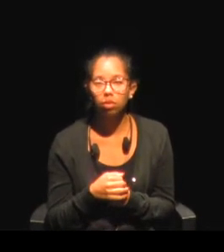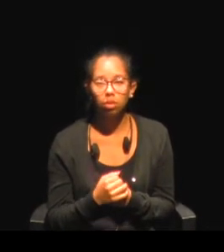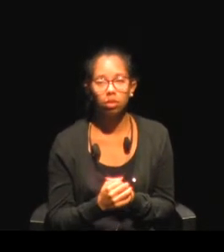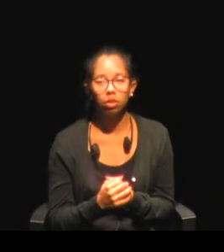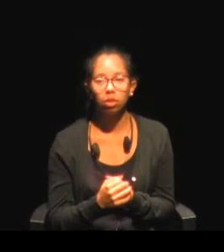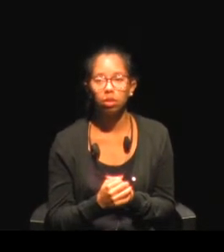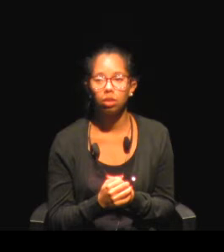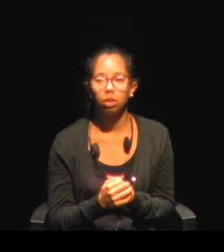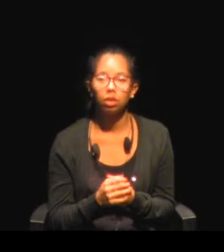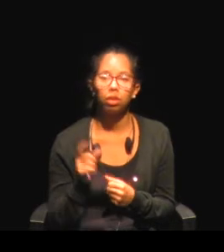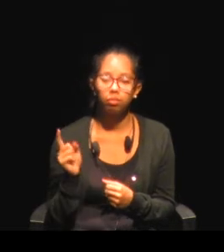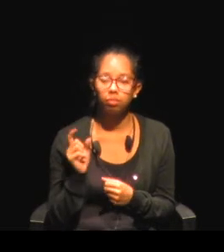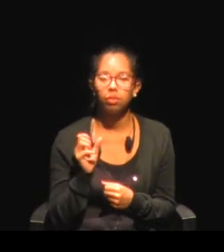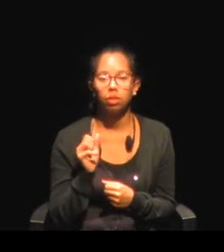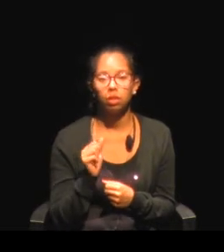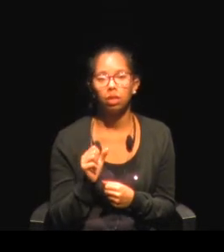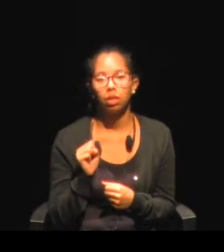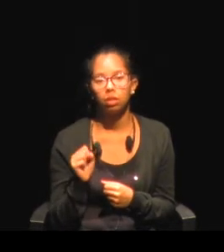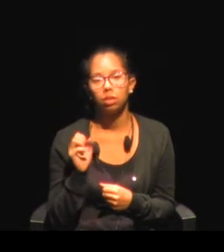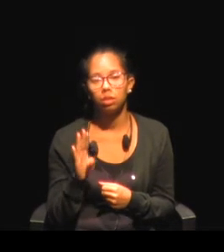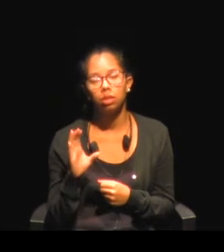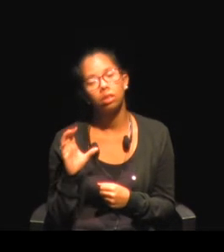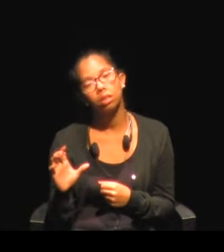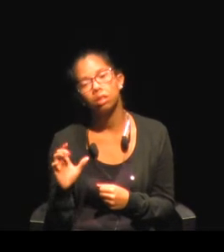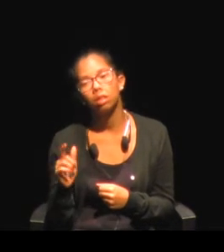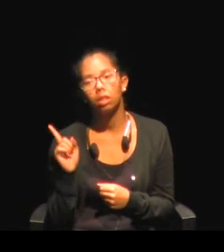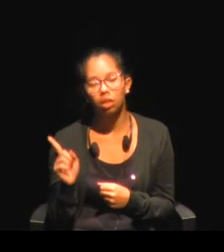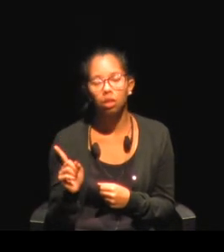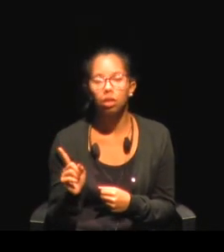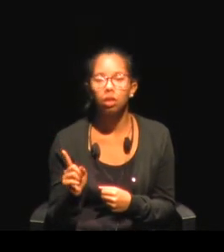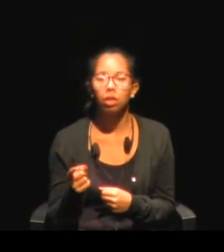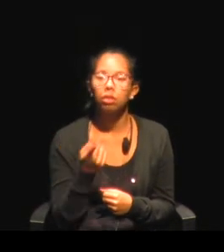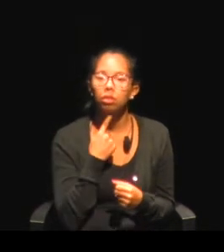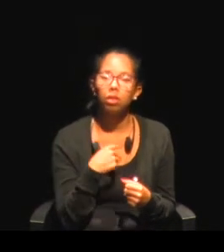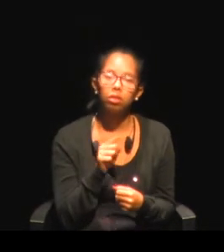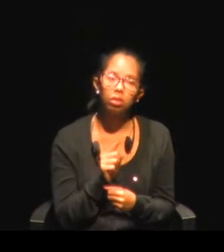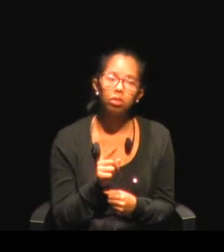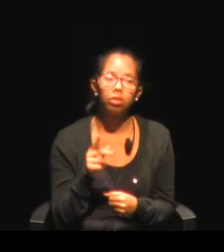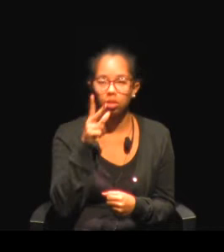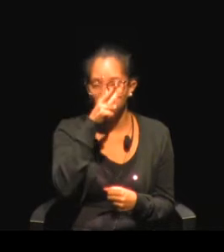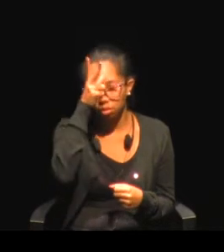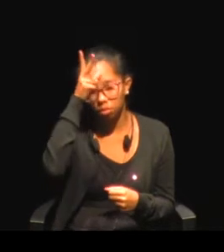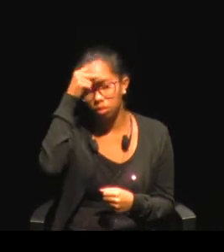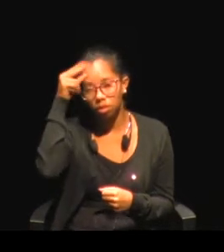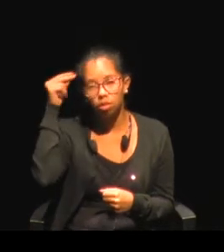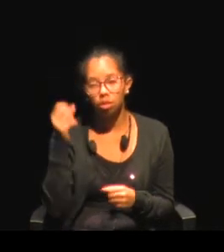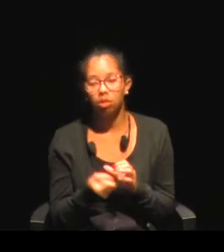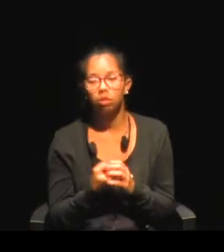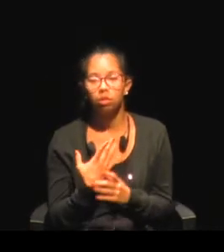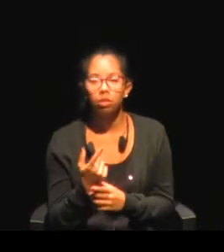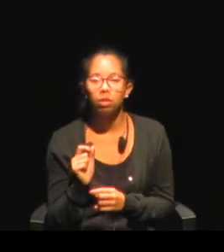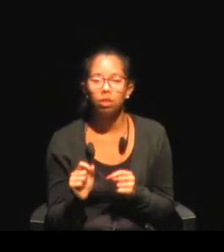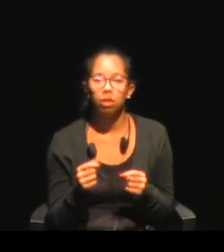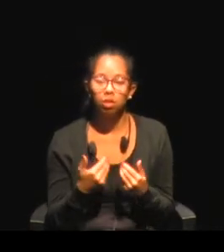sentidos identitários para ela, né? E, no caso de São Bernardo do Campo, havia um desejo da prefeitura